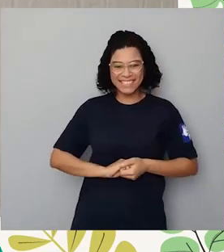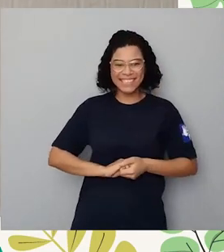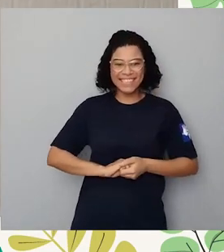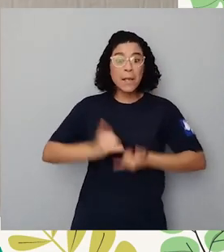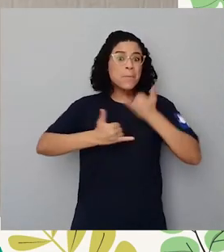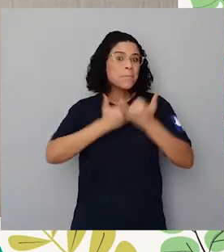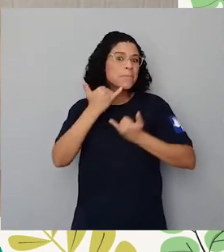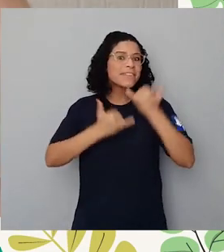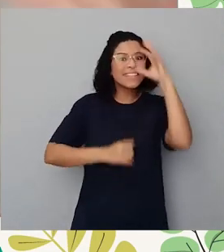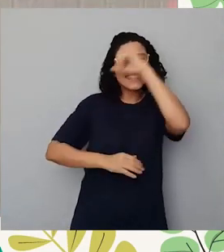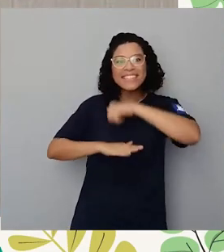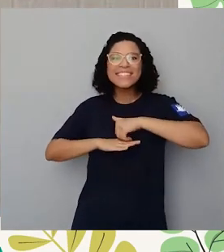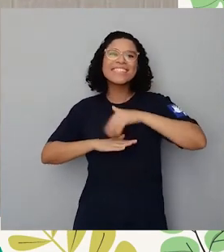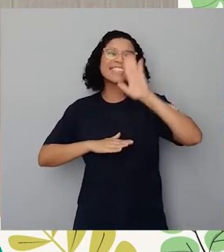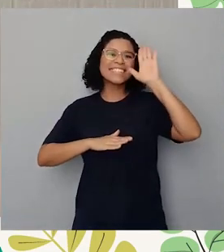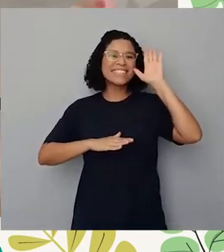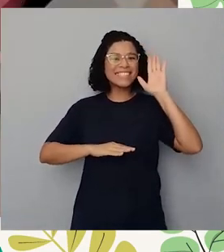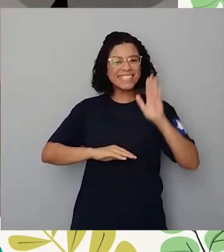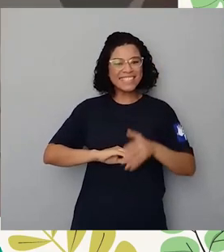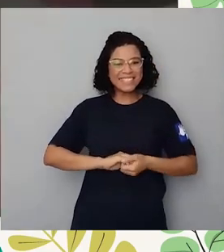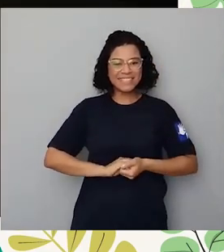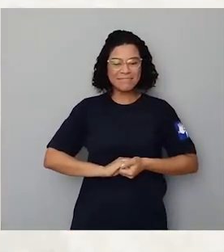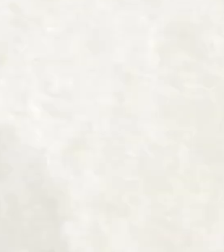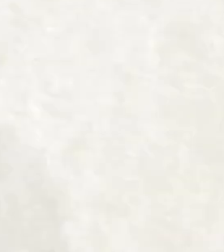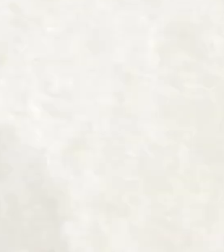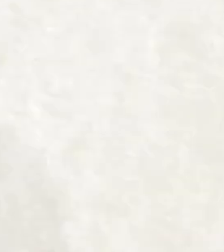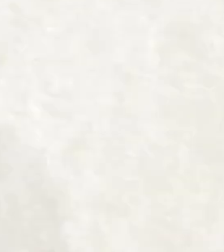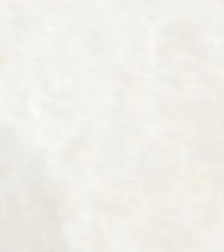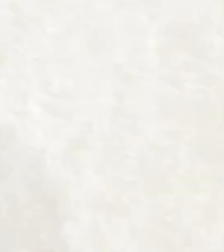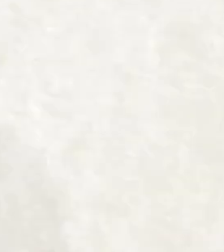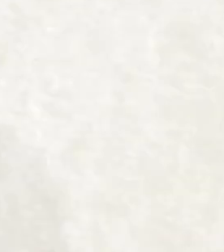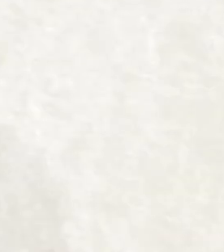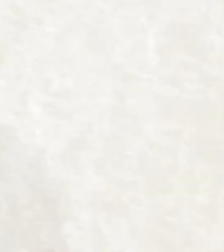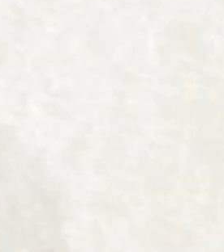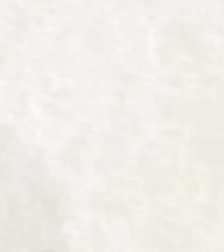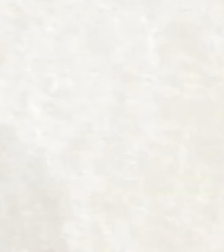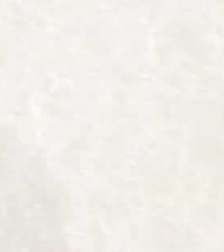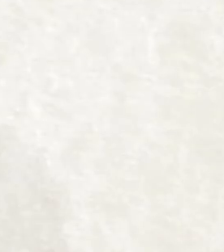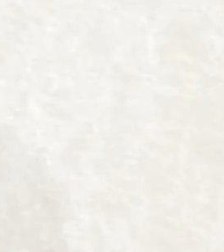mesmo? É brincando que se aprende.